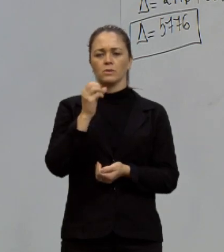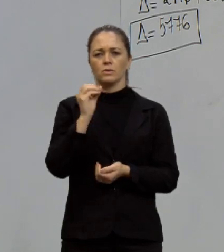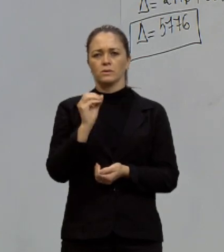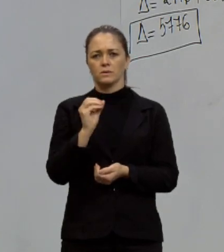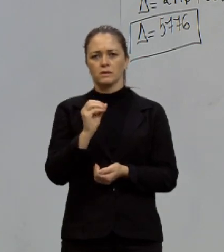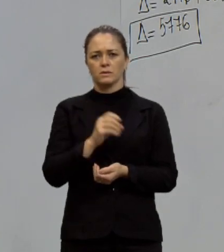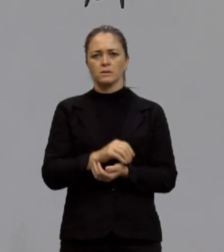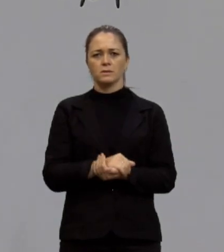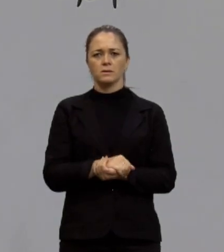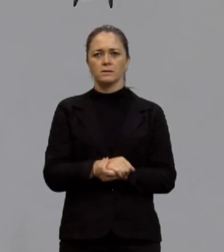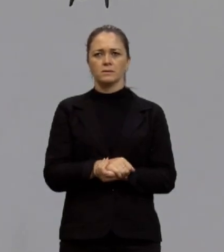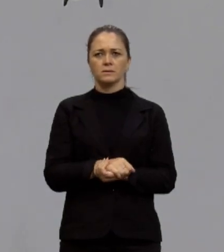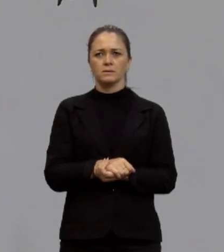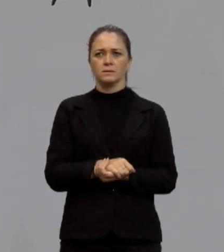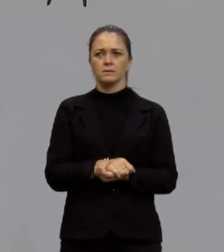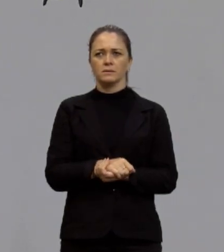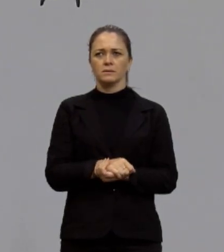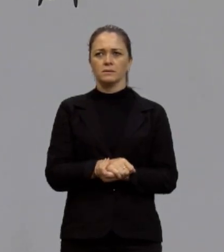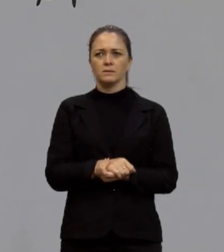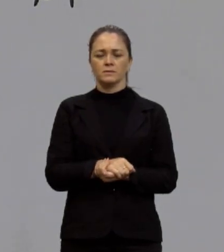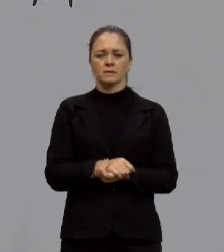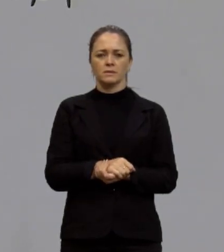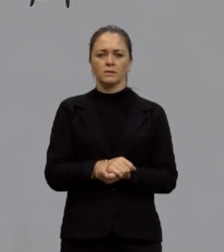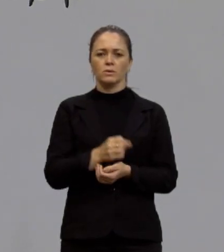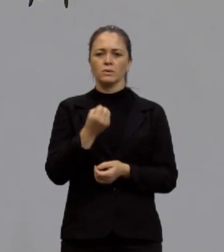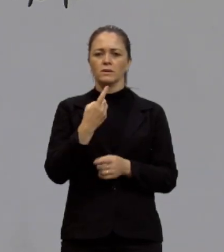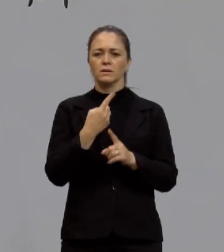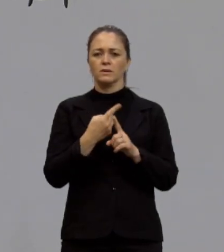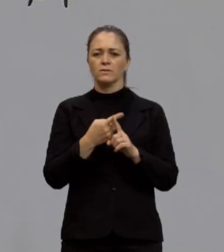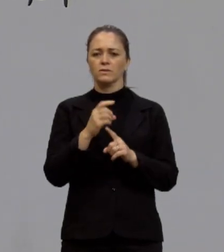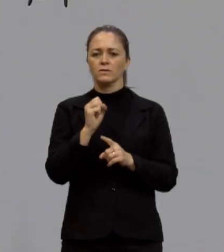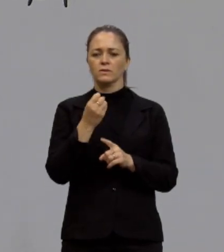Porque se fosse 80, o que que daria?